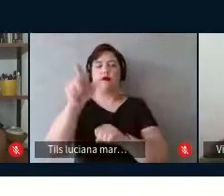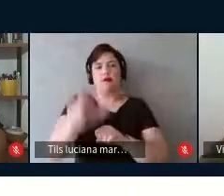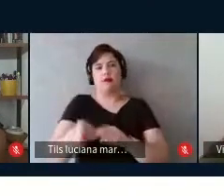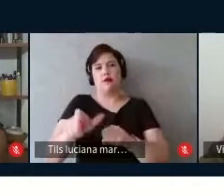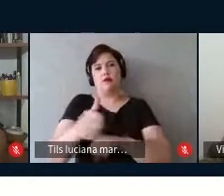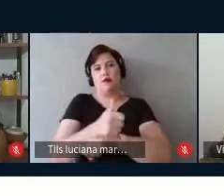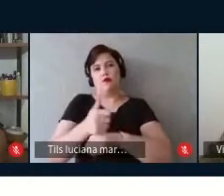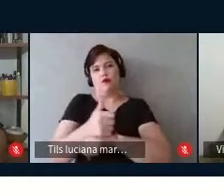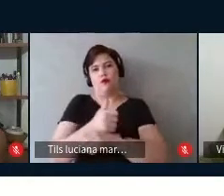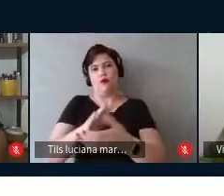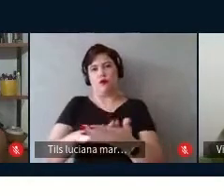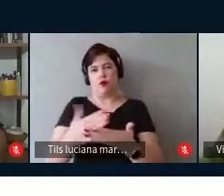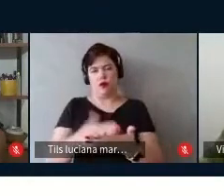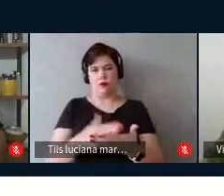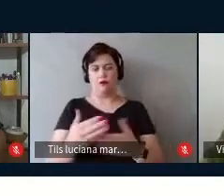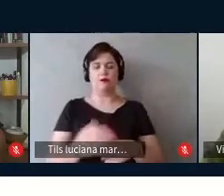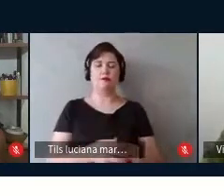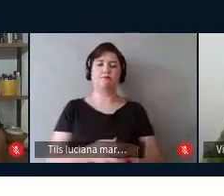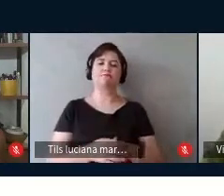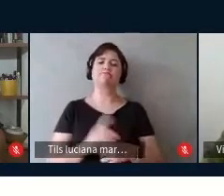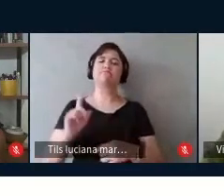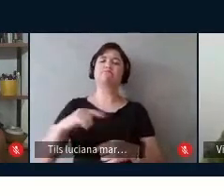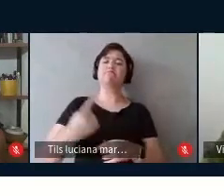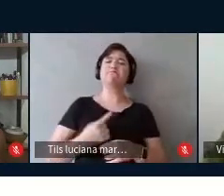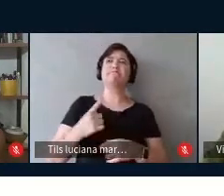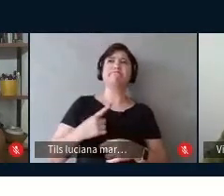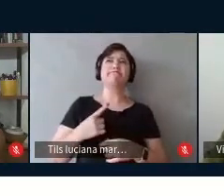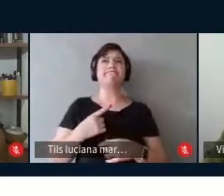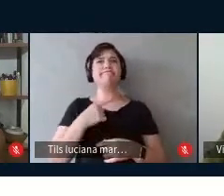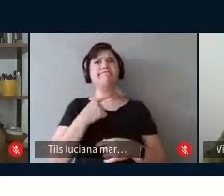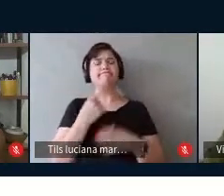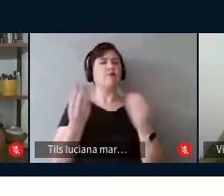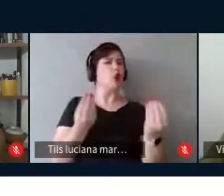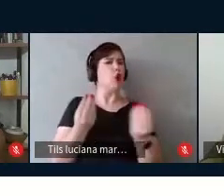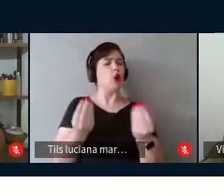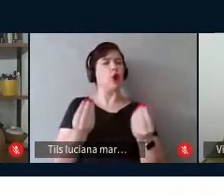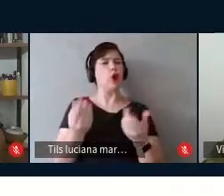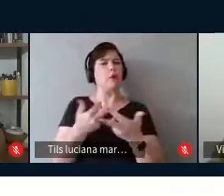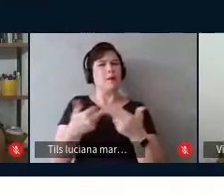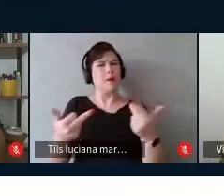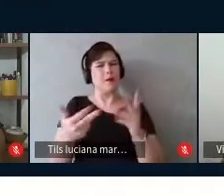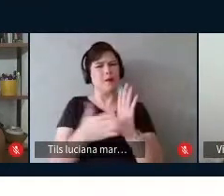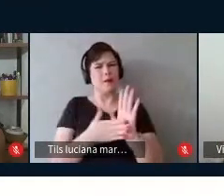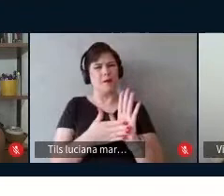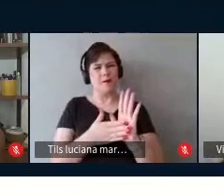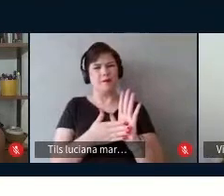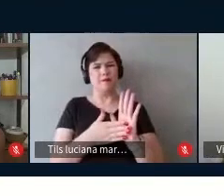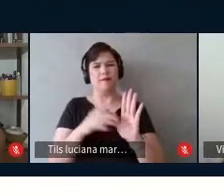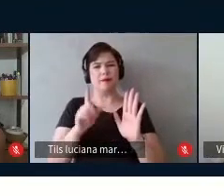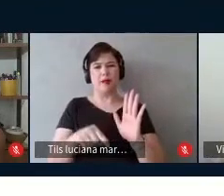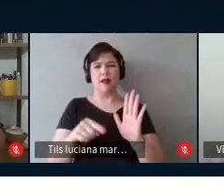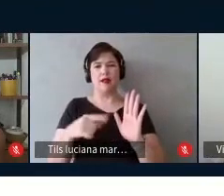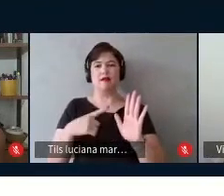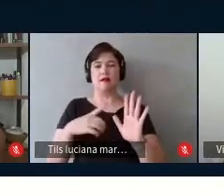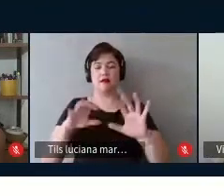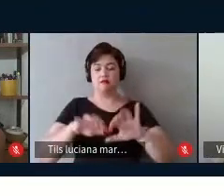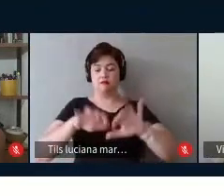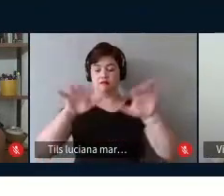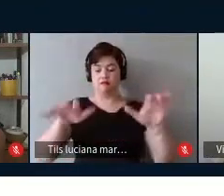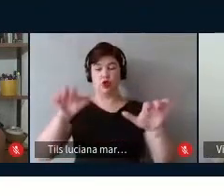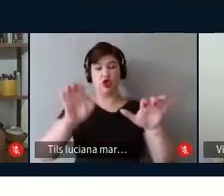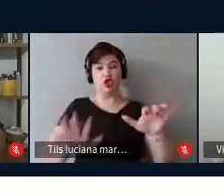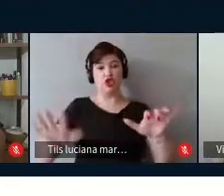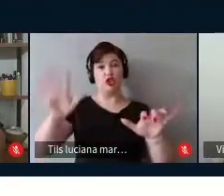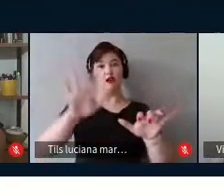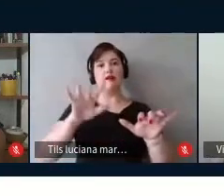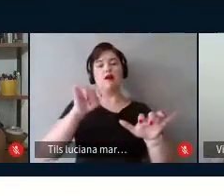profissional. E aí a gente tem uma grande questão, que é as dois grandes espectros gerais na